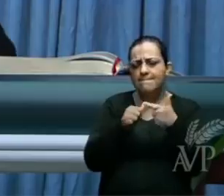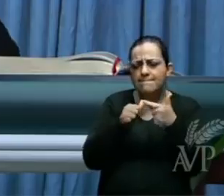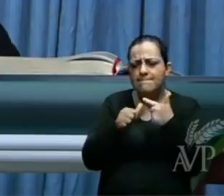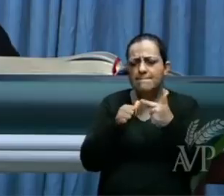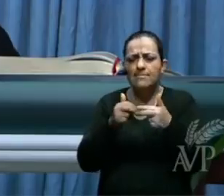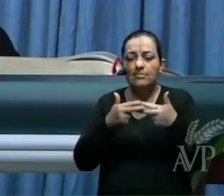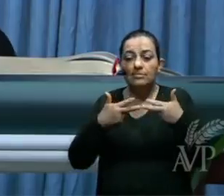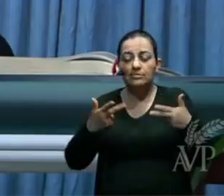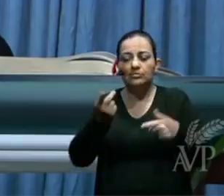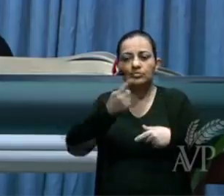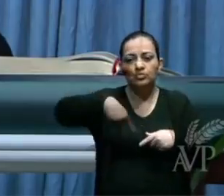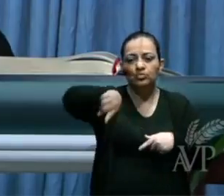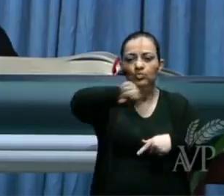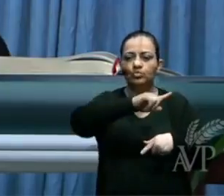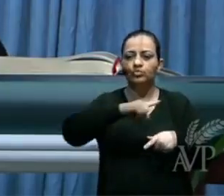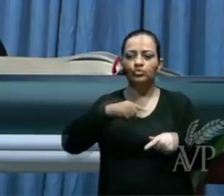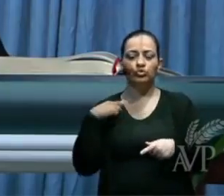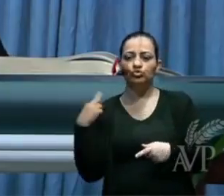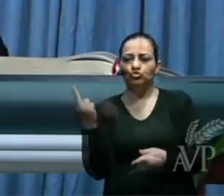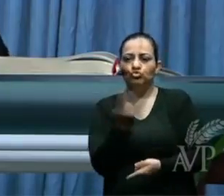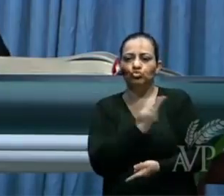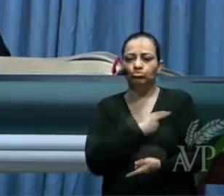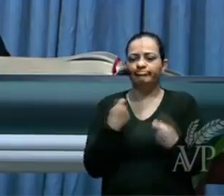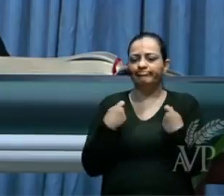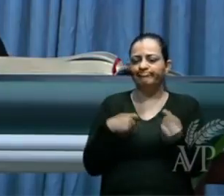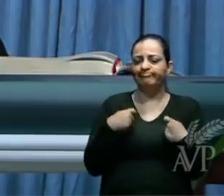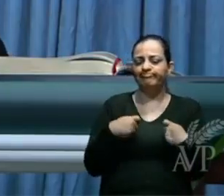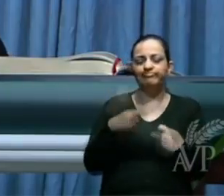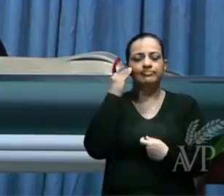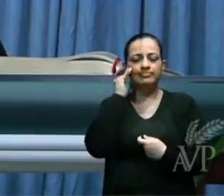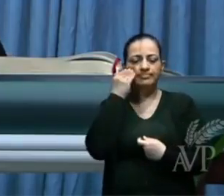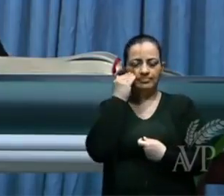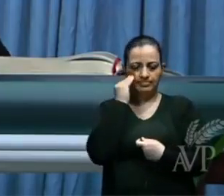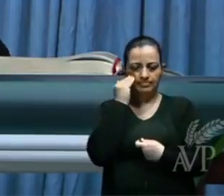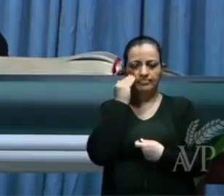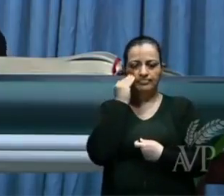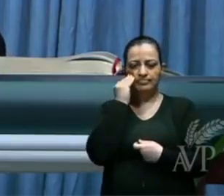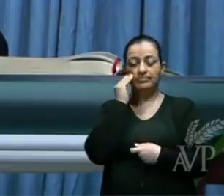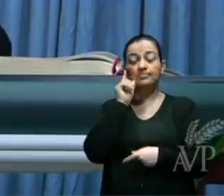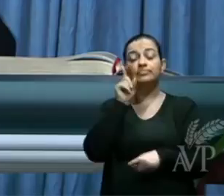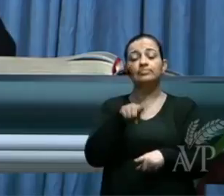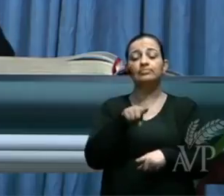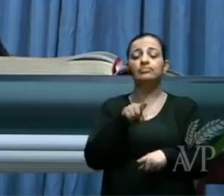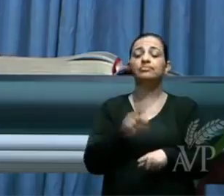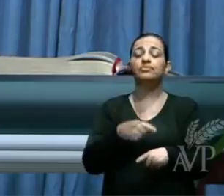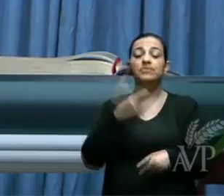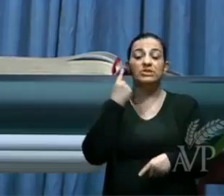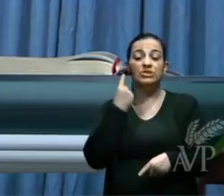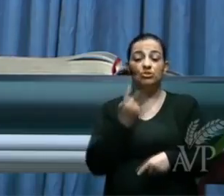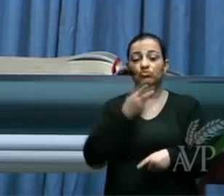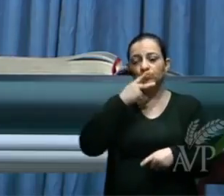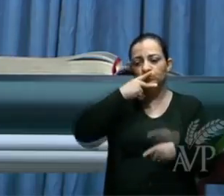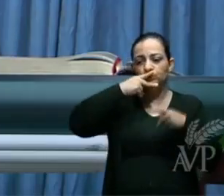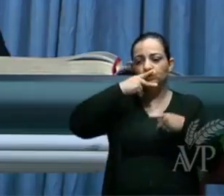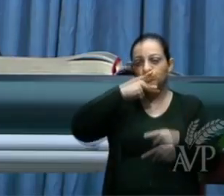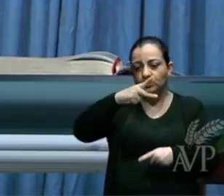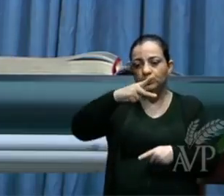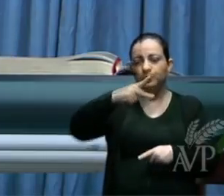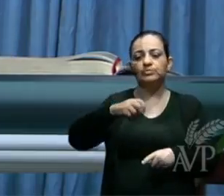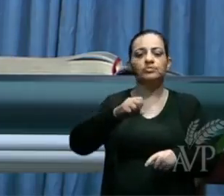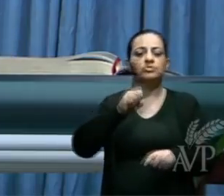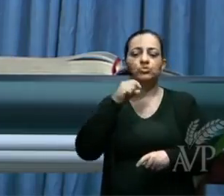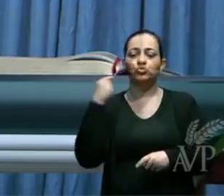que você tem que nós temos que entender é que um profeta por